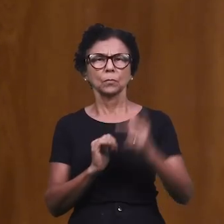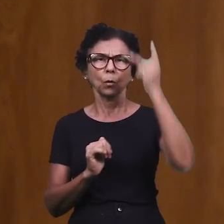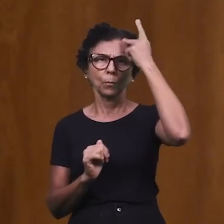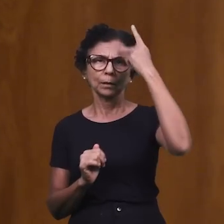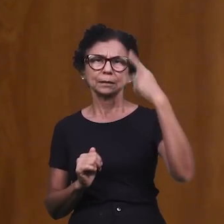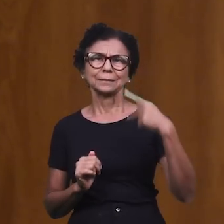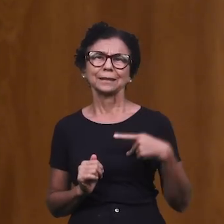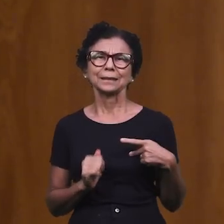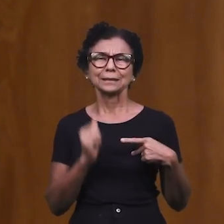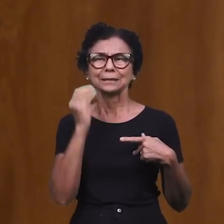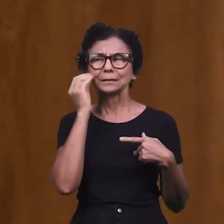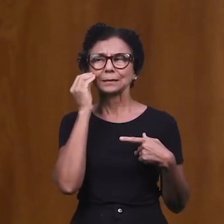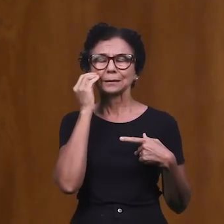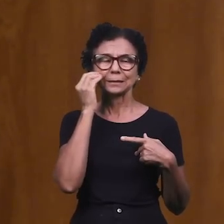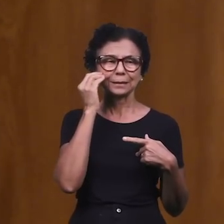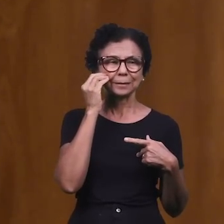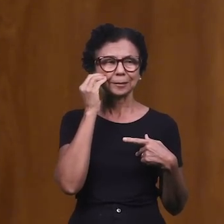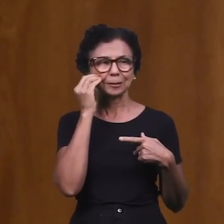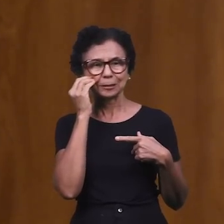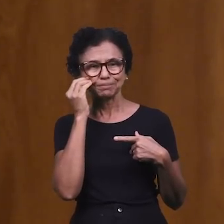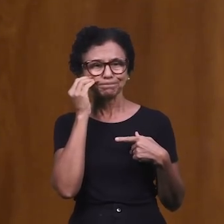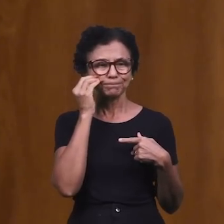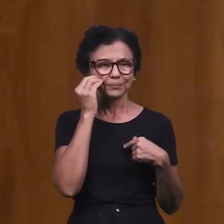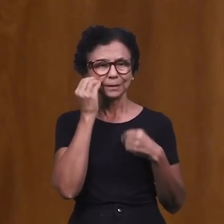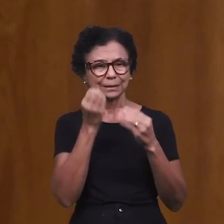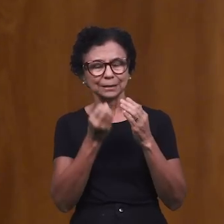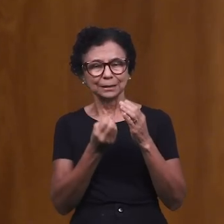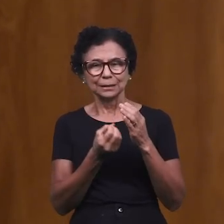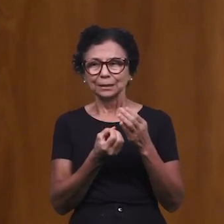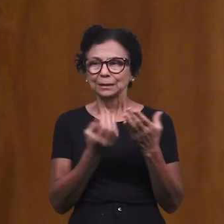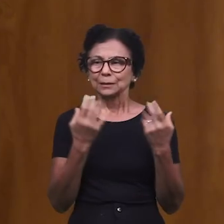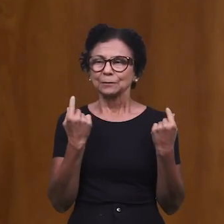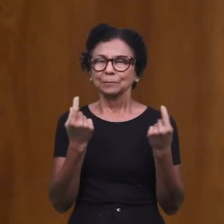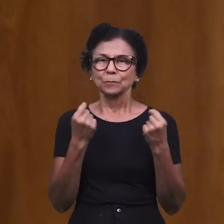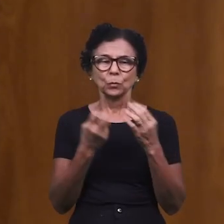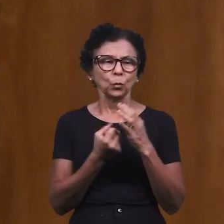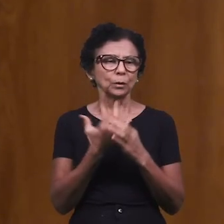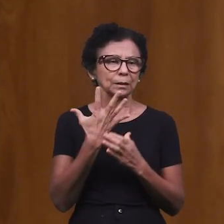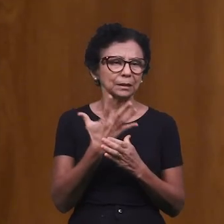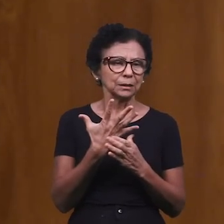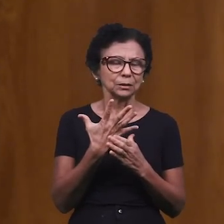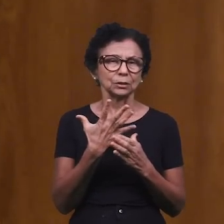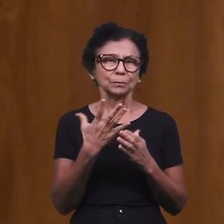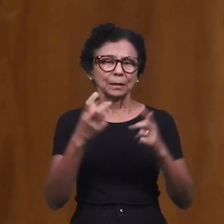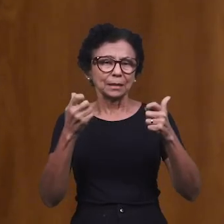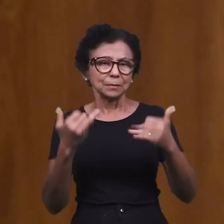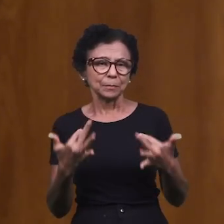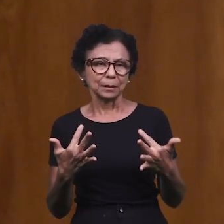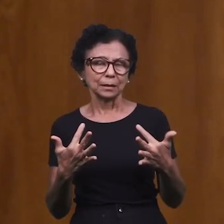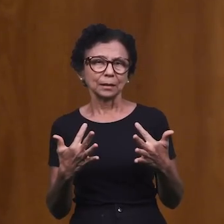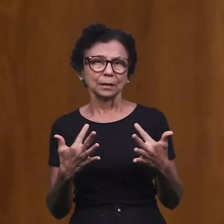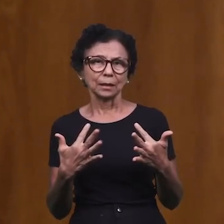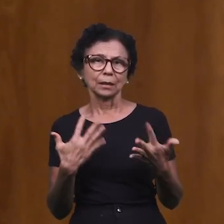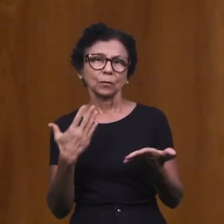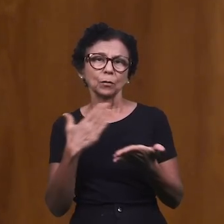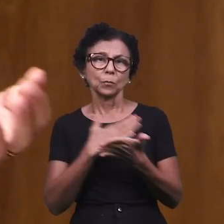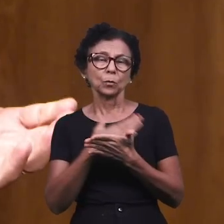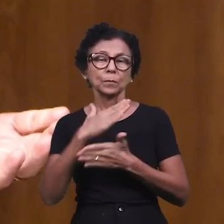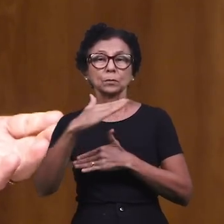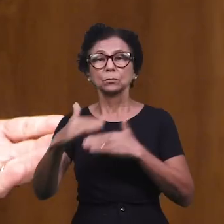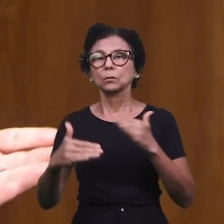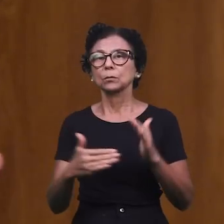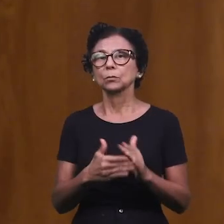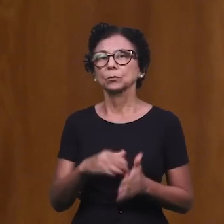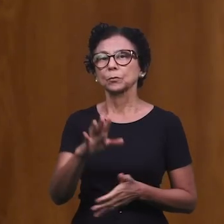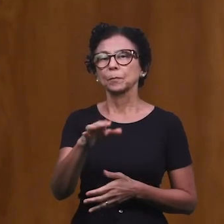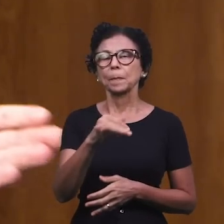tenta buscar origens para explicar de tudo, como tudo começou. Então tem aquela velha